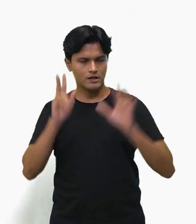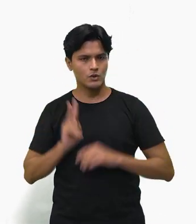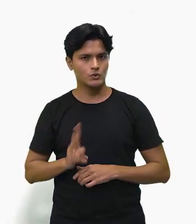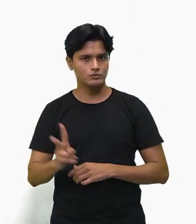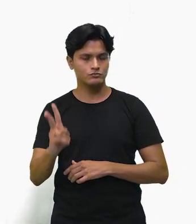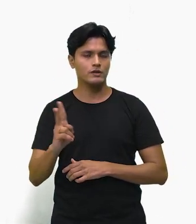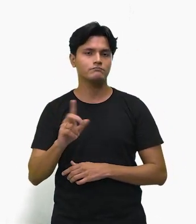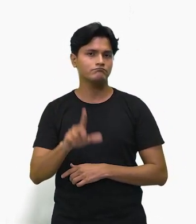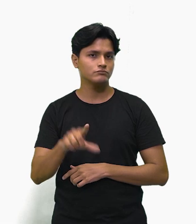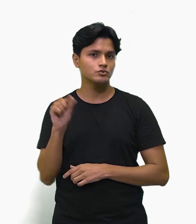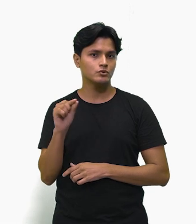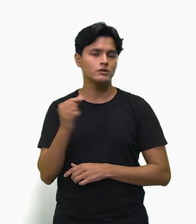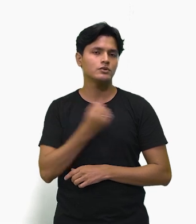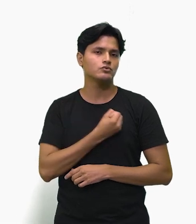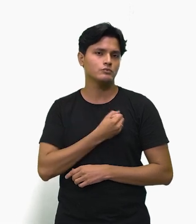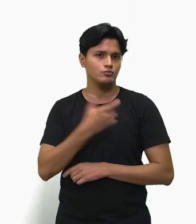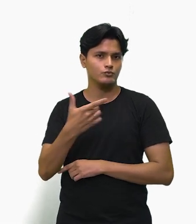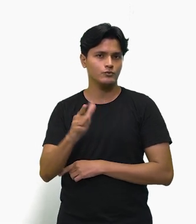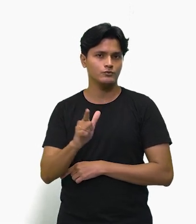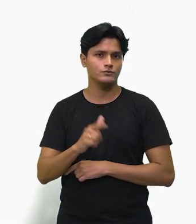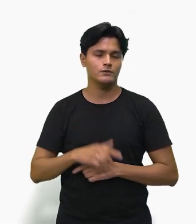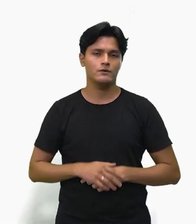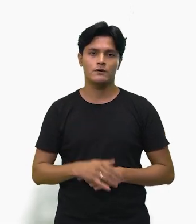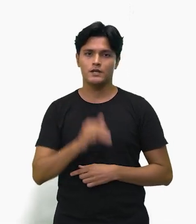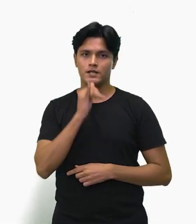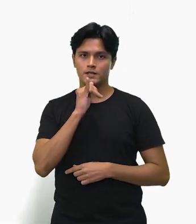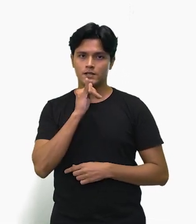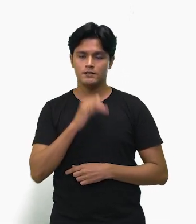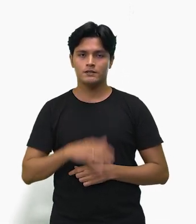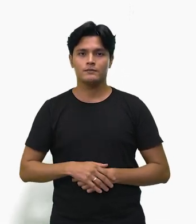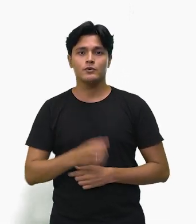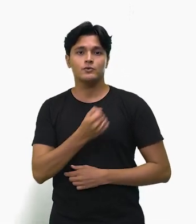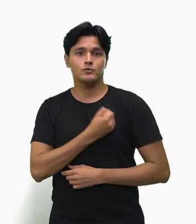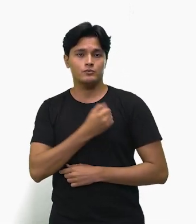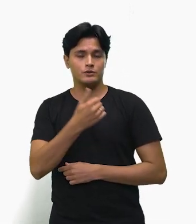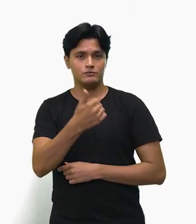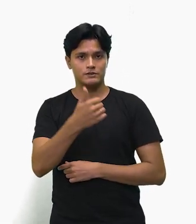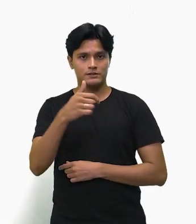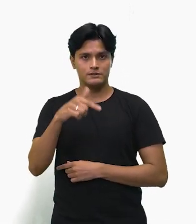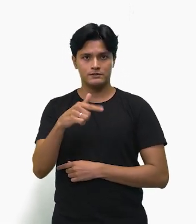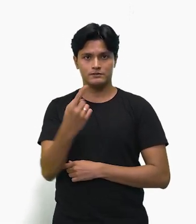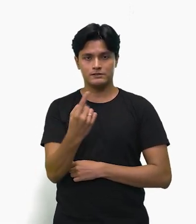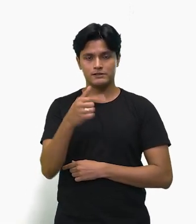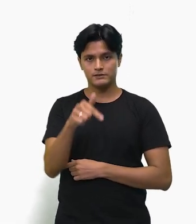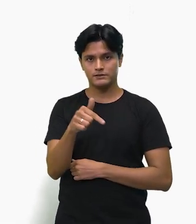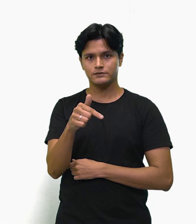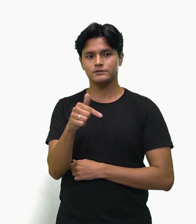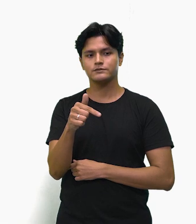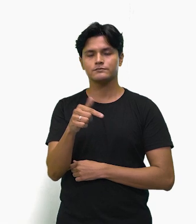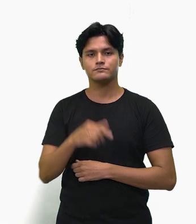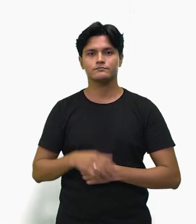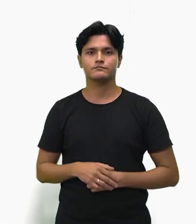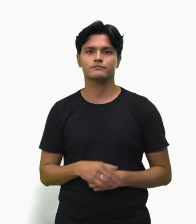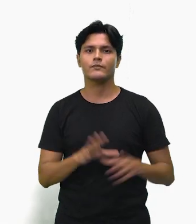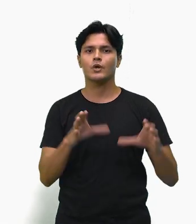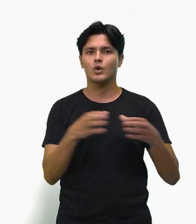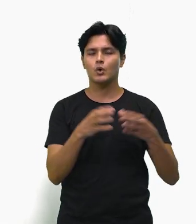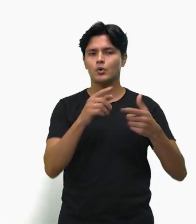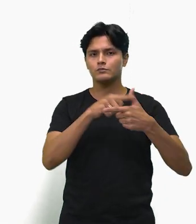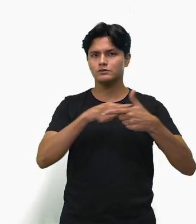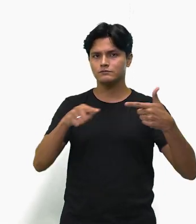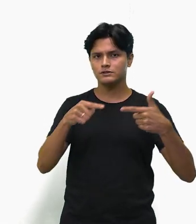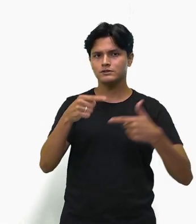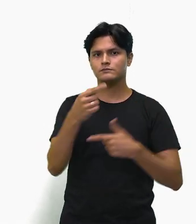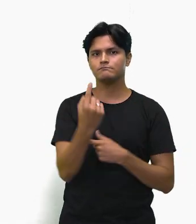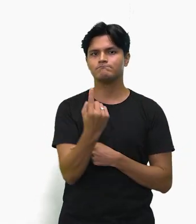agora um outro número. Vamos lá, por exemplo, o número 17. Quais são os divisores